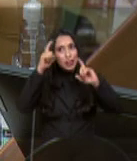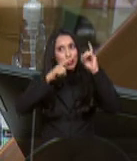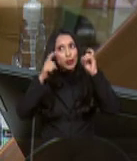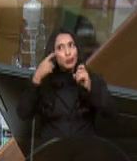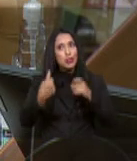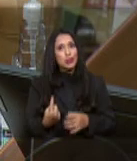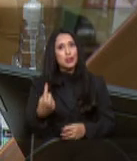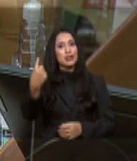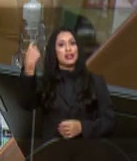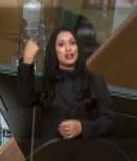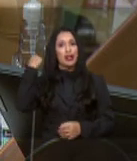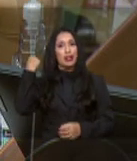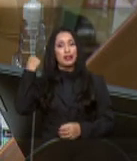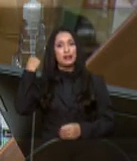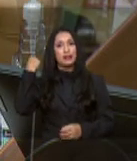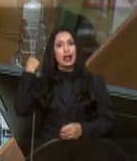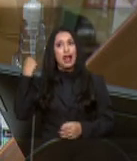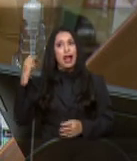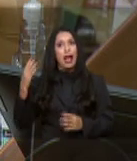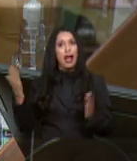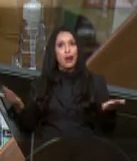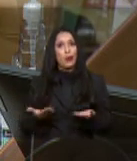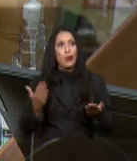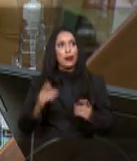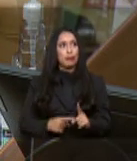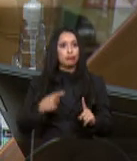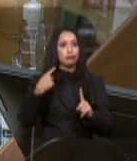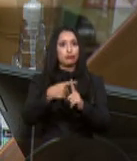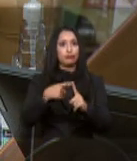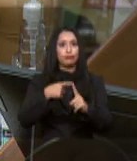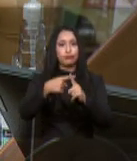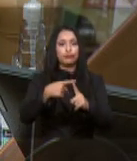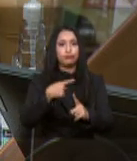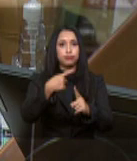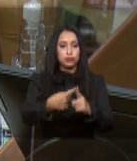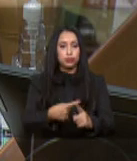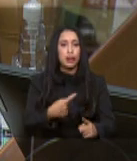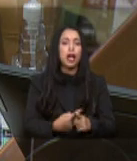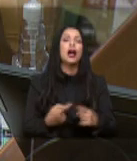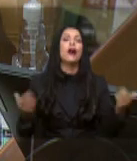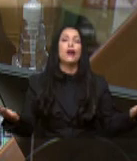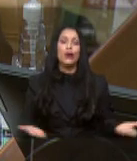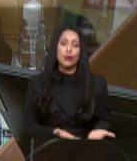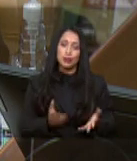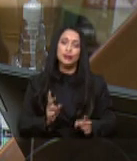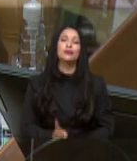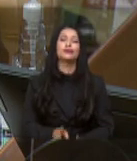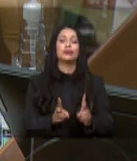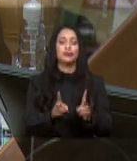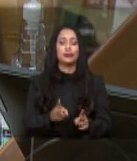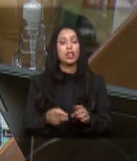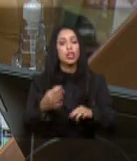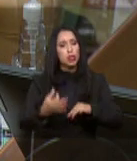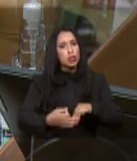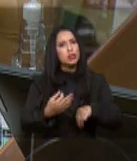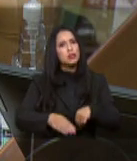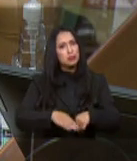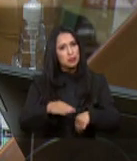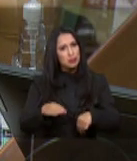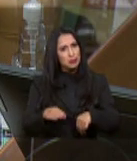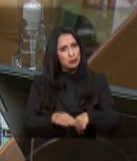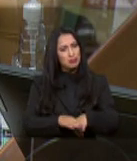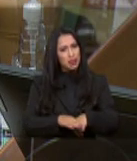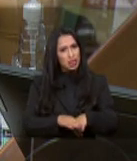multiplicado, conversa ainda com as questões que são postas hoje. O Supremo Tribunal Federal, pelos seus ministros, tem levado a sério este